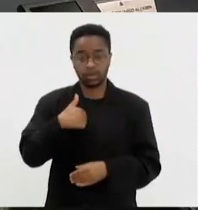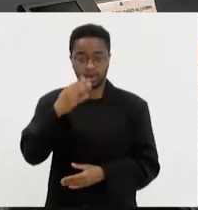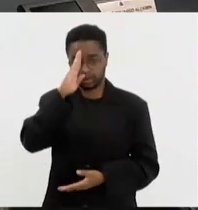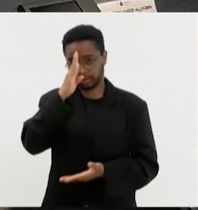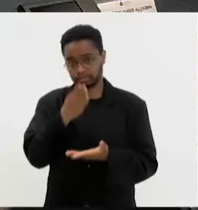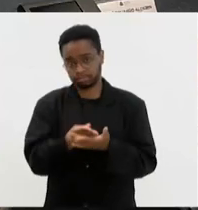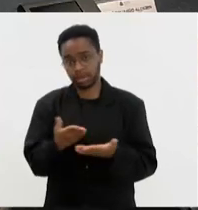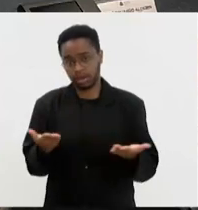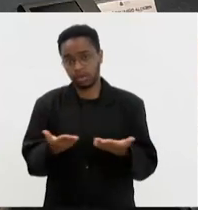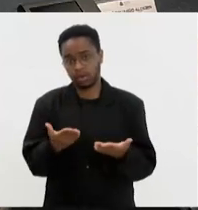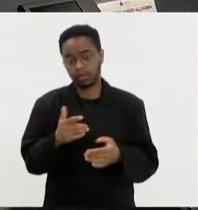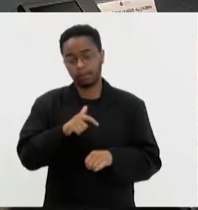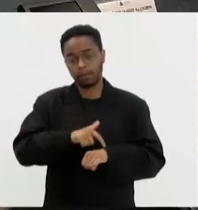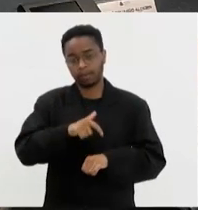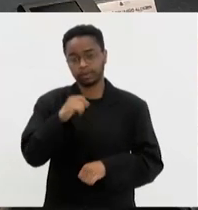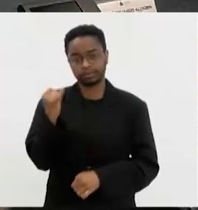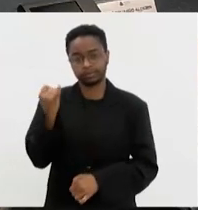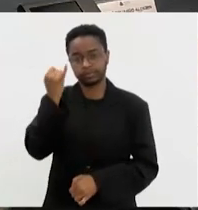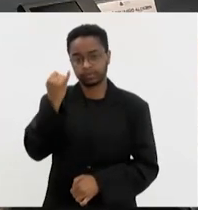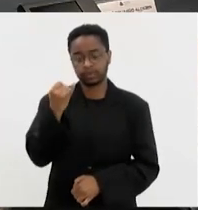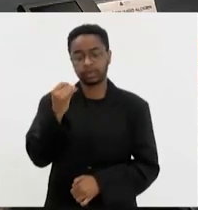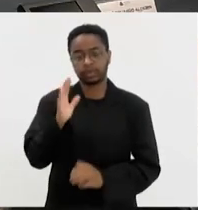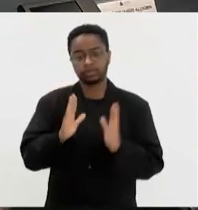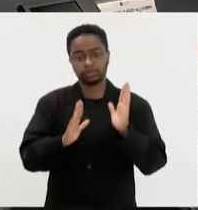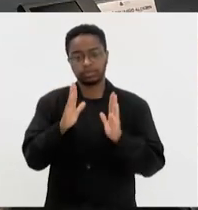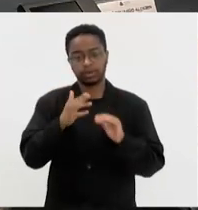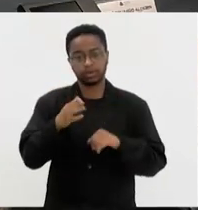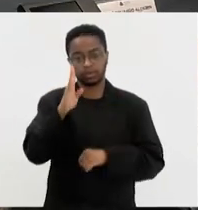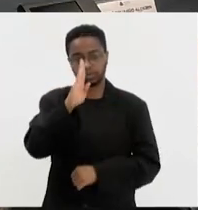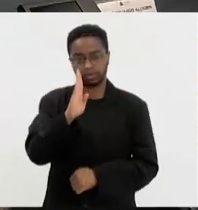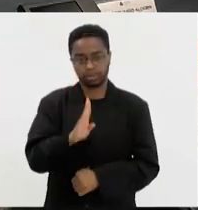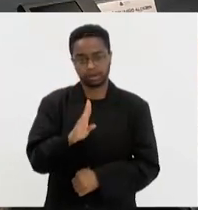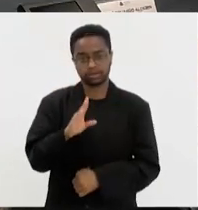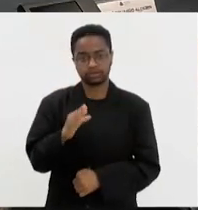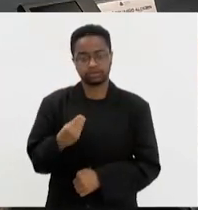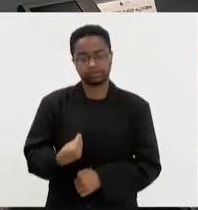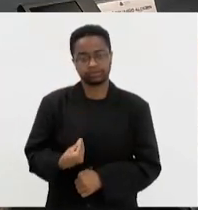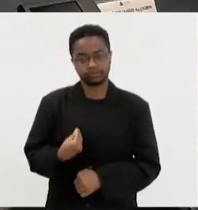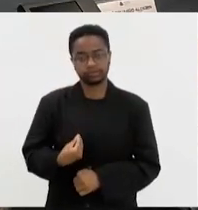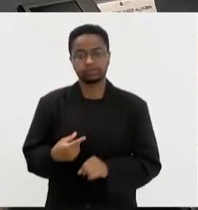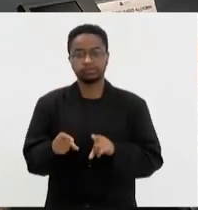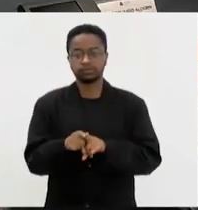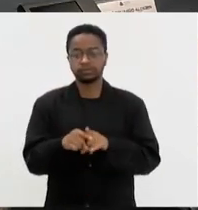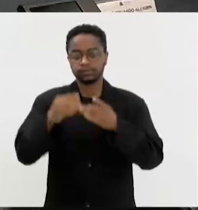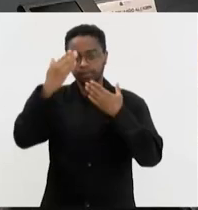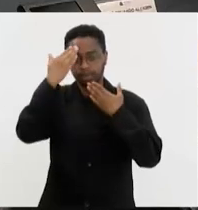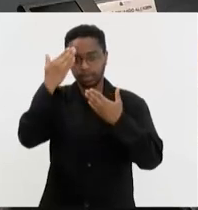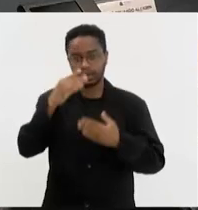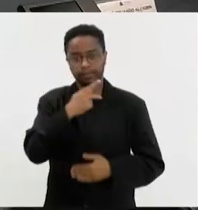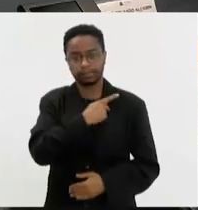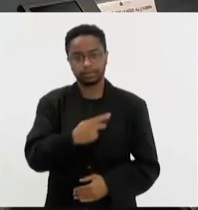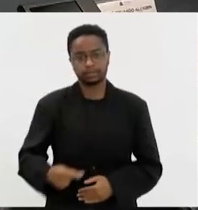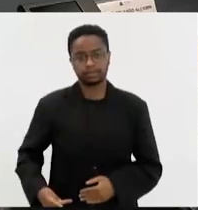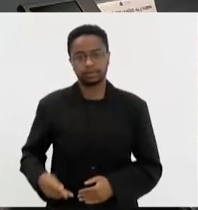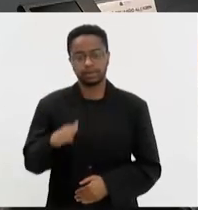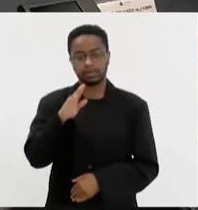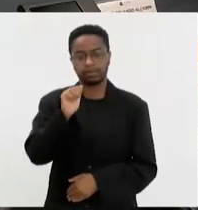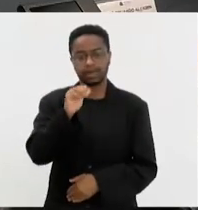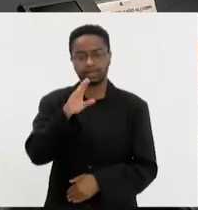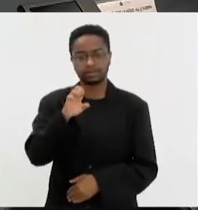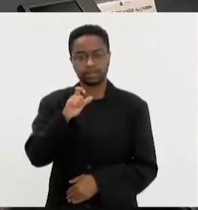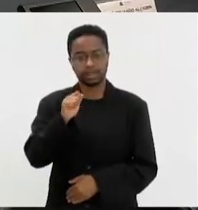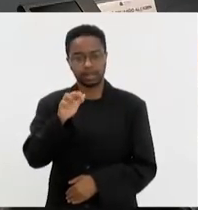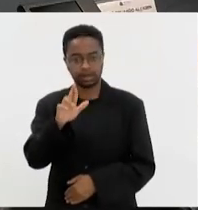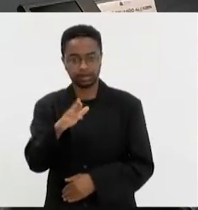da da Vida nacional eh de modo que presidente bará muito obrigado por nos acolher aqui